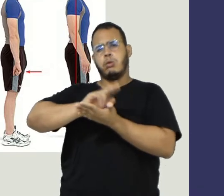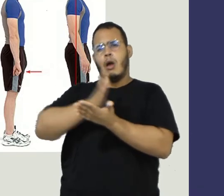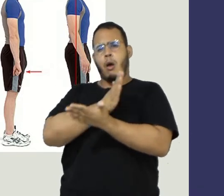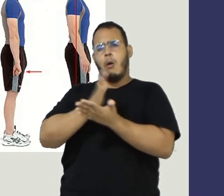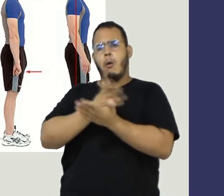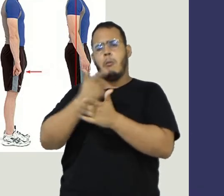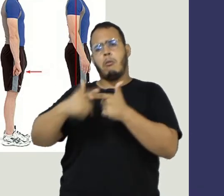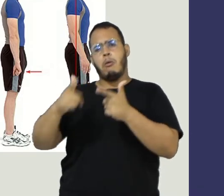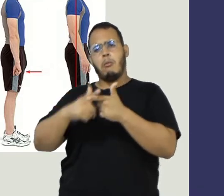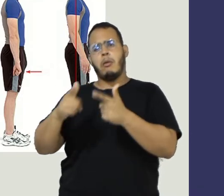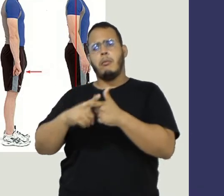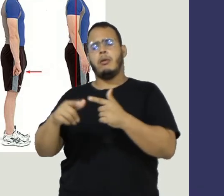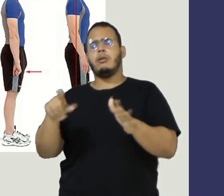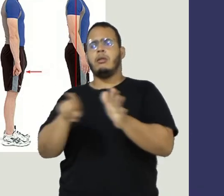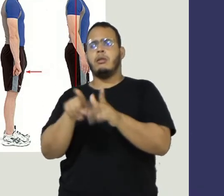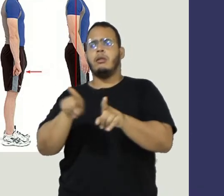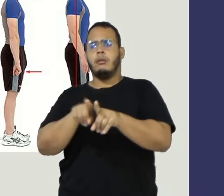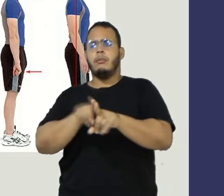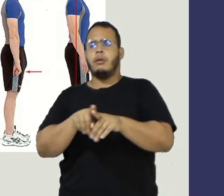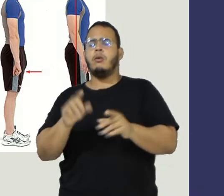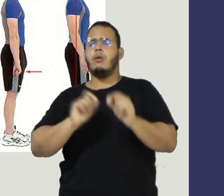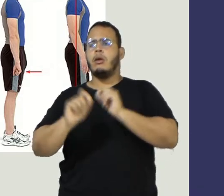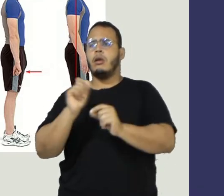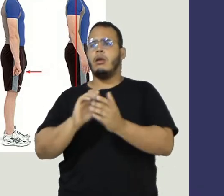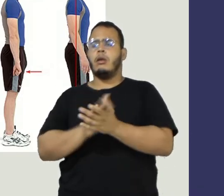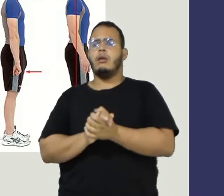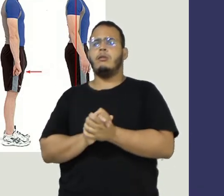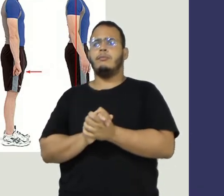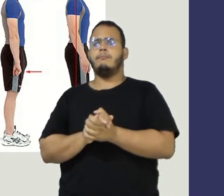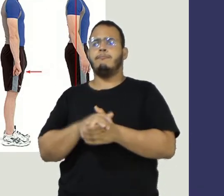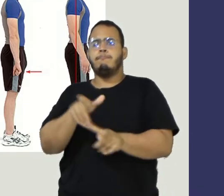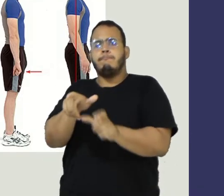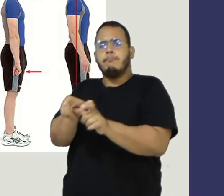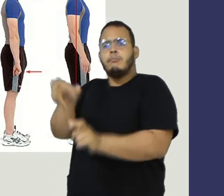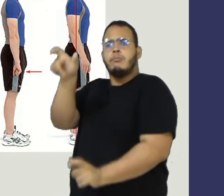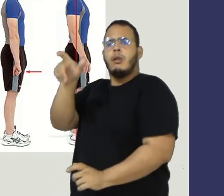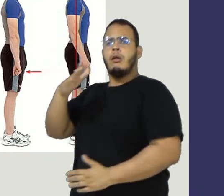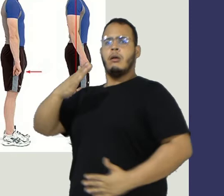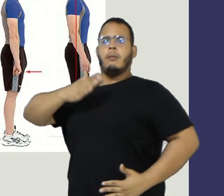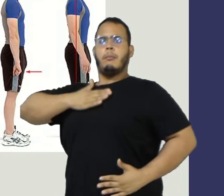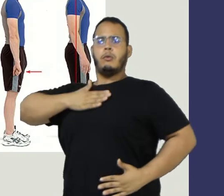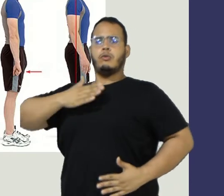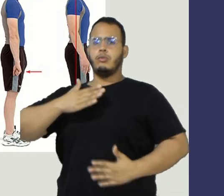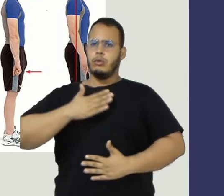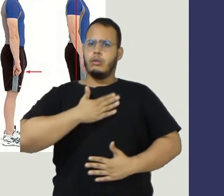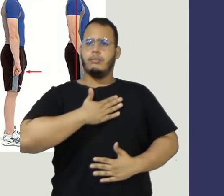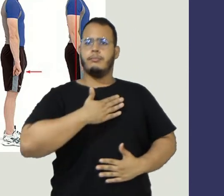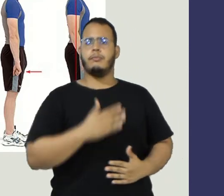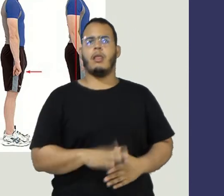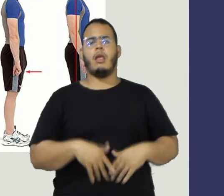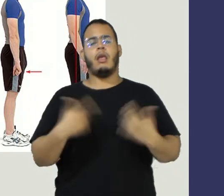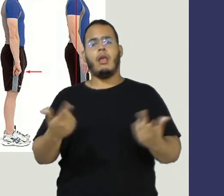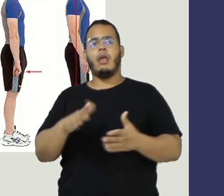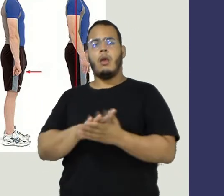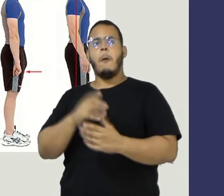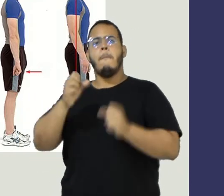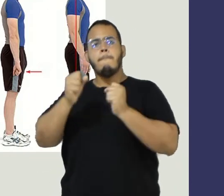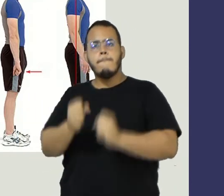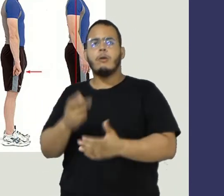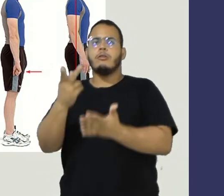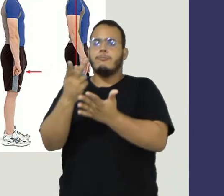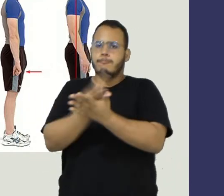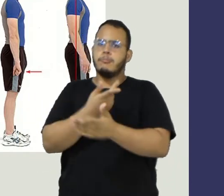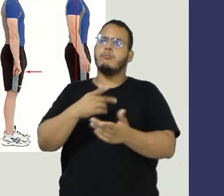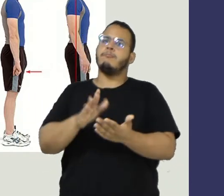afetando aí esse sistema locomotor, o primeiro deles, o desvio postural. Se eu não tenho uma postura correta, eu posso estar aí danificando o meu